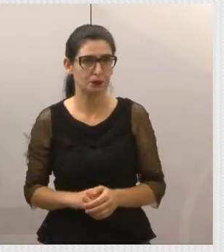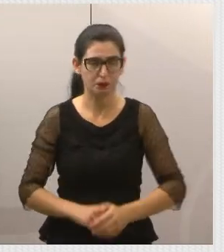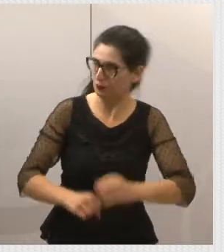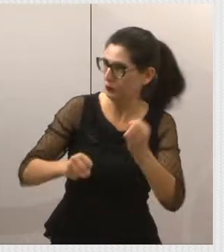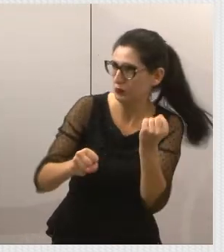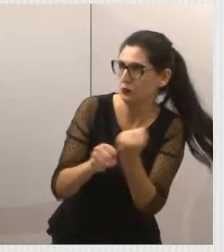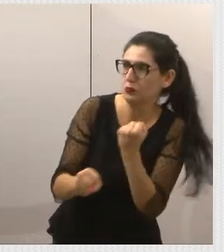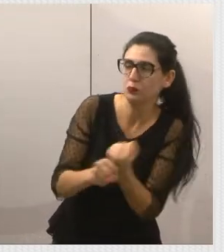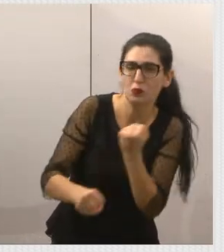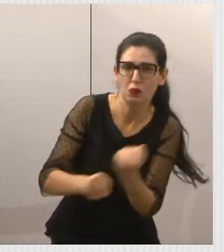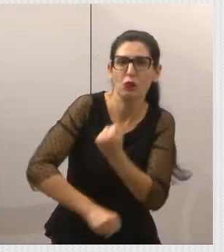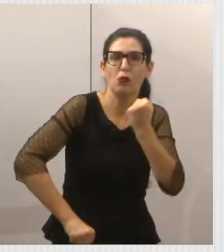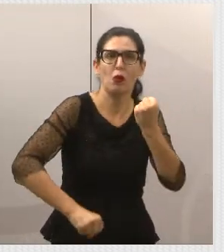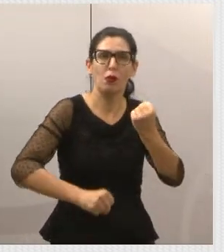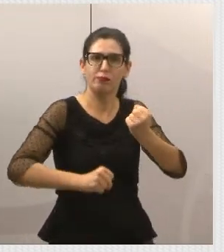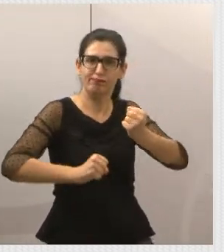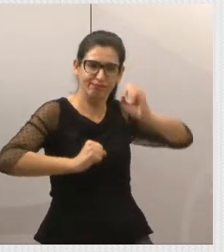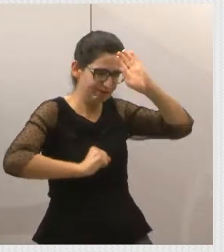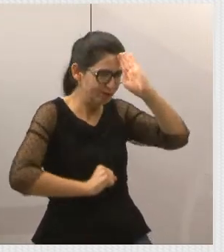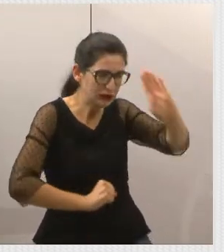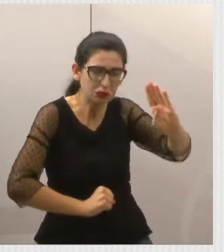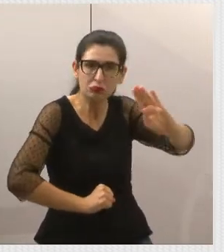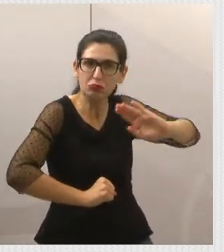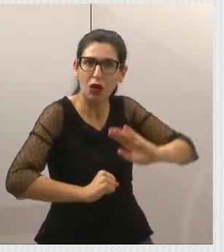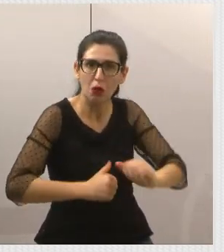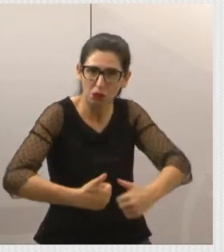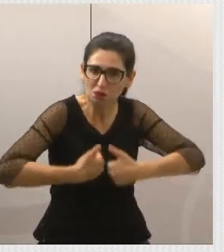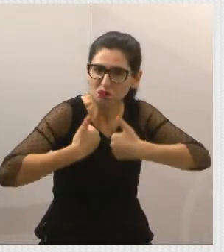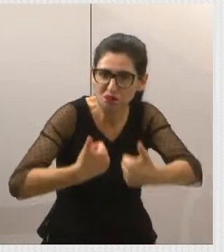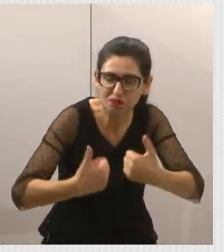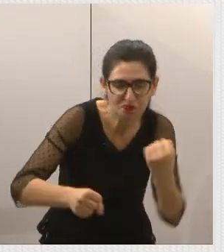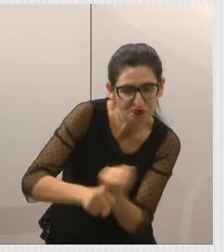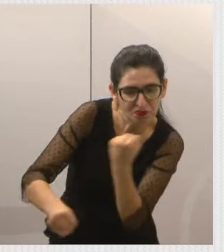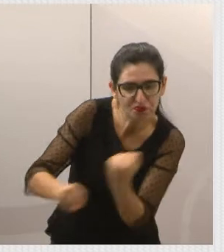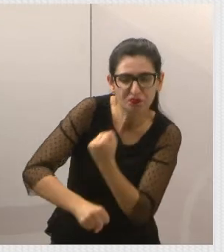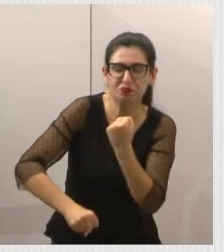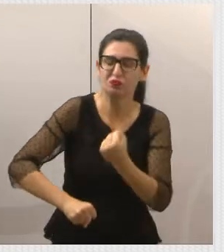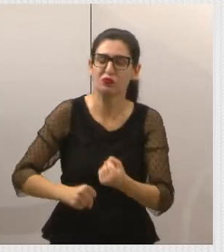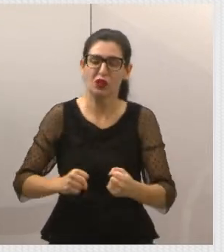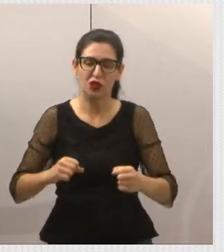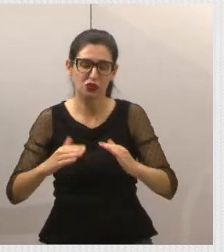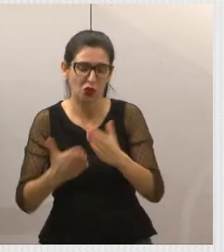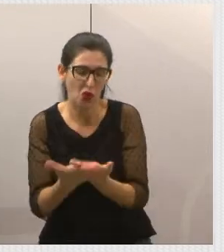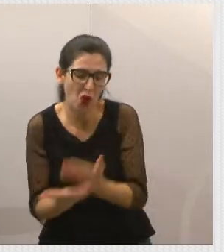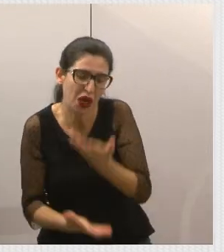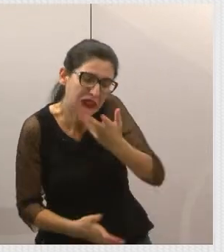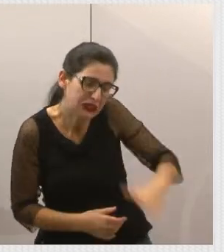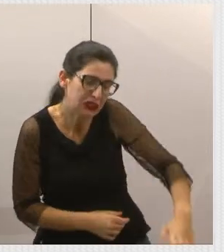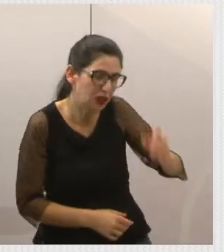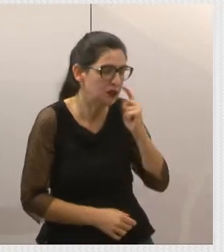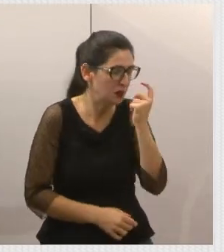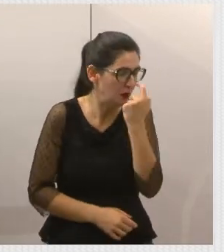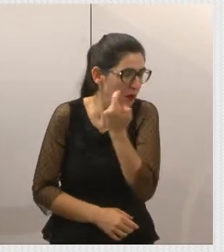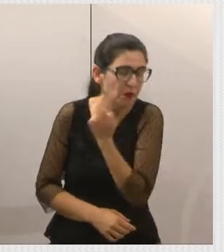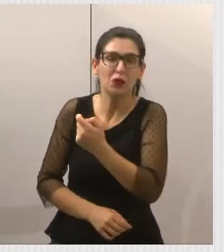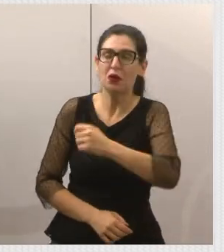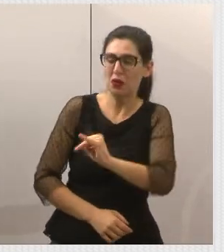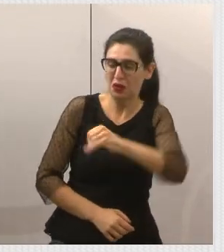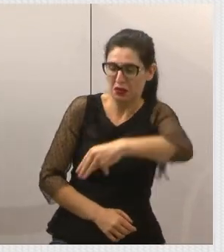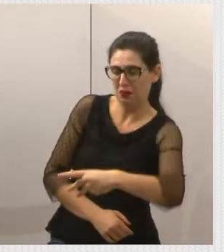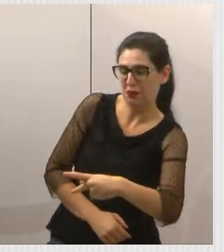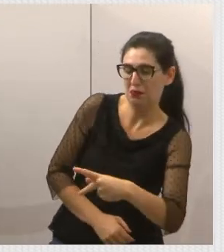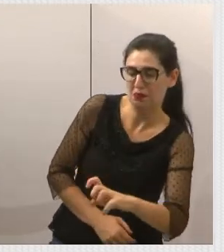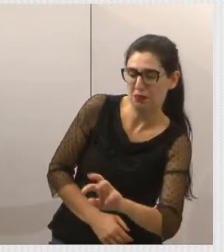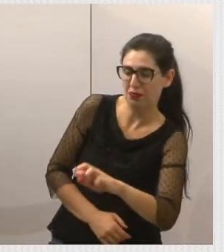das já executadas esse ano, construção da creche do Parque Meia Lua, a creche do Imperial,